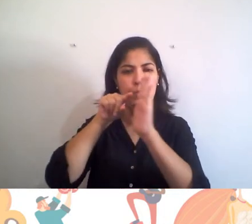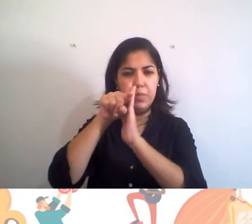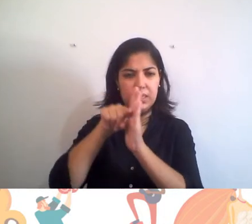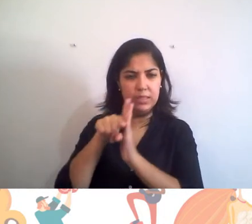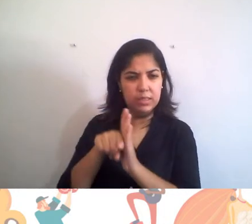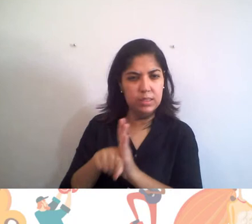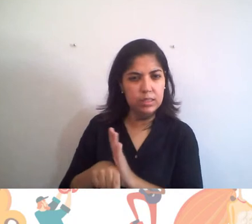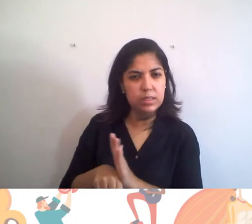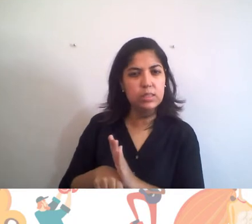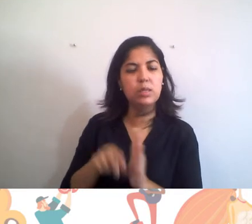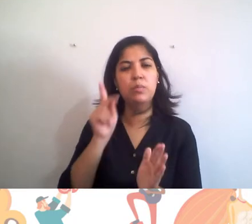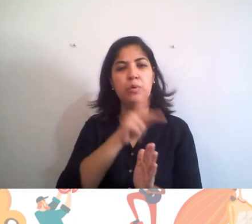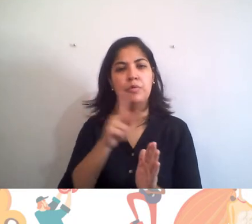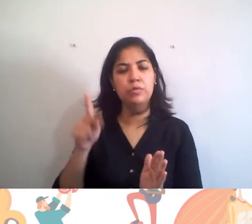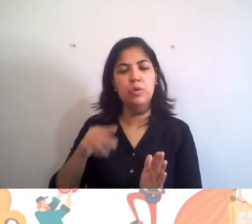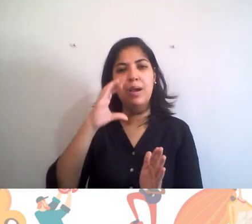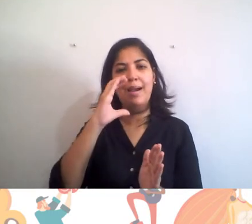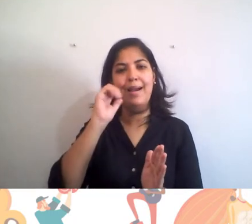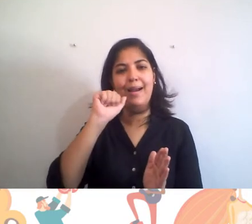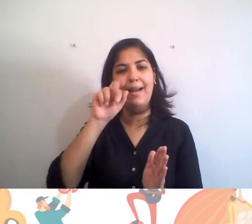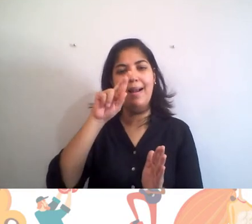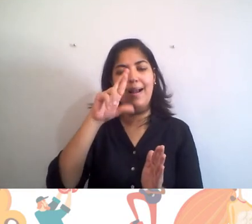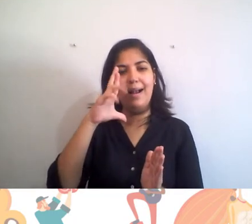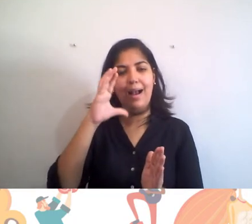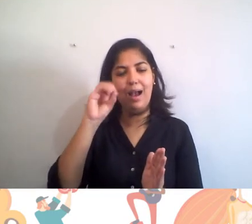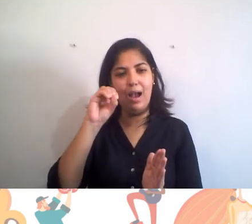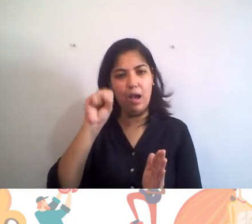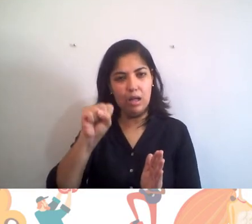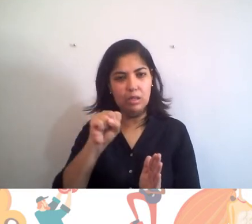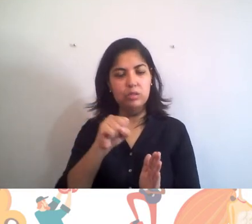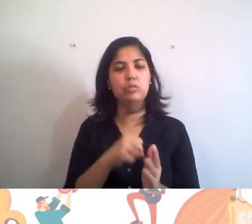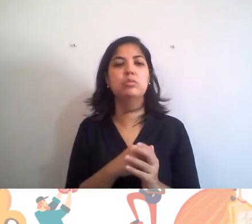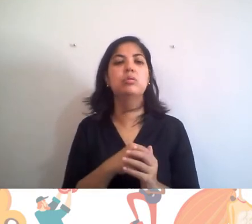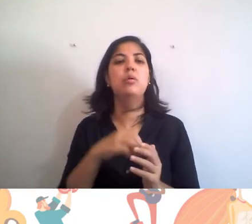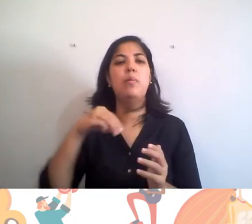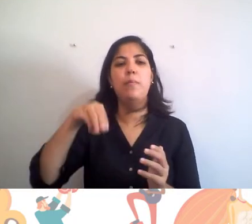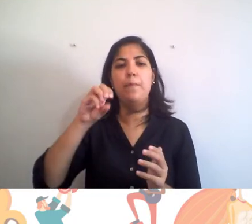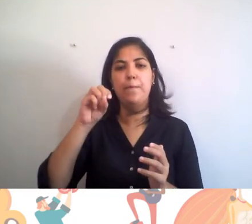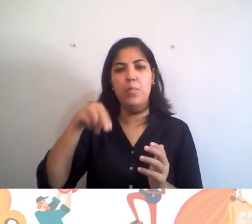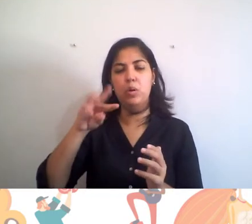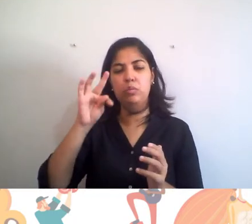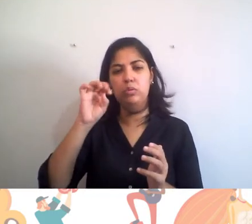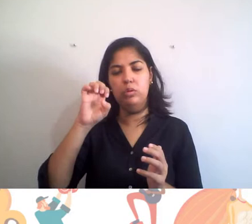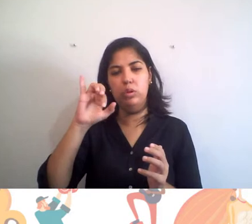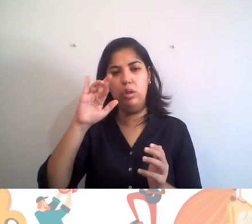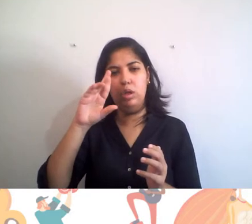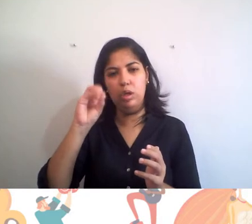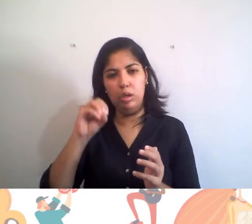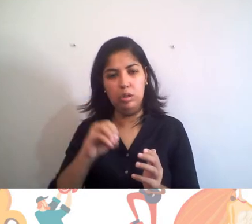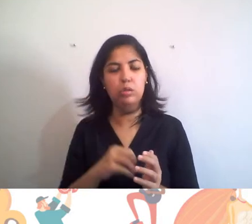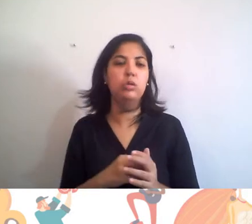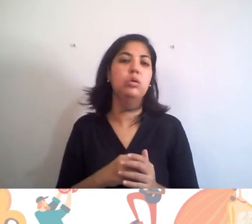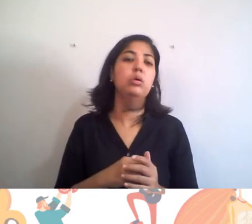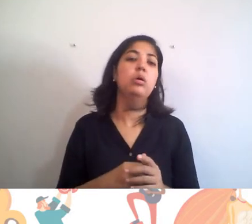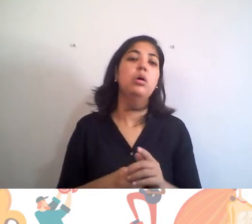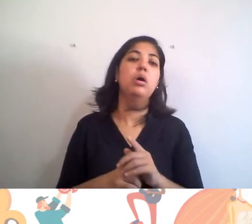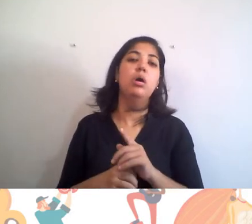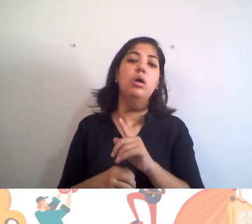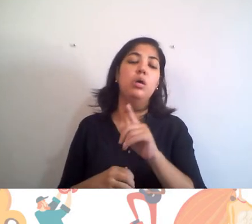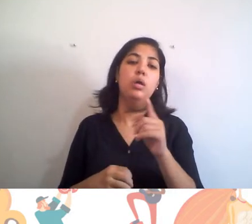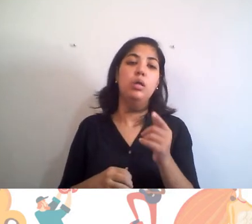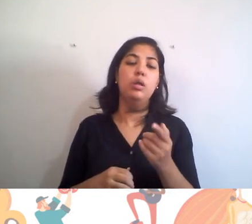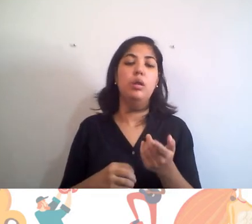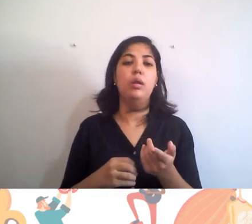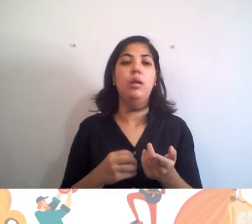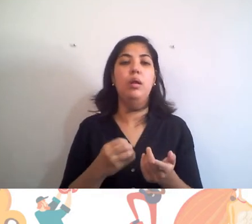Carlos Monteiro, que, dentre outros feitos, desenvolveu a classificação nova, né, que embasou o Guia Alimentar para a População